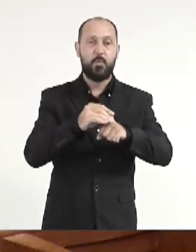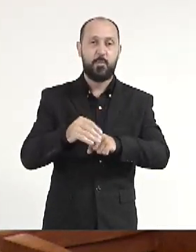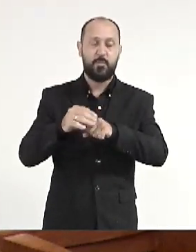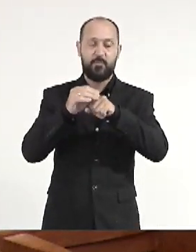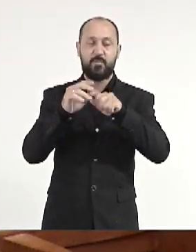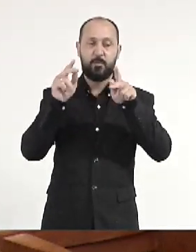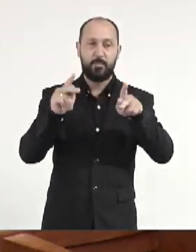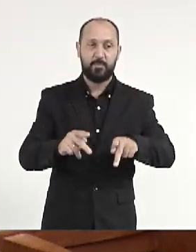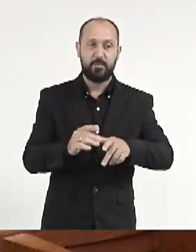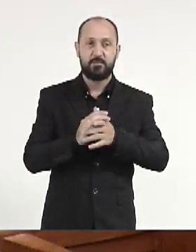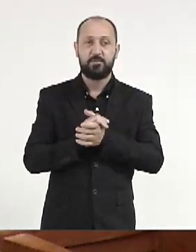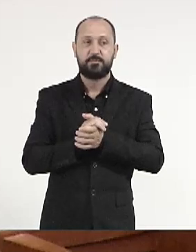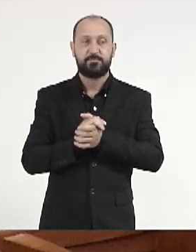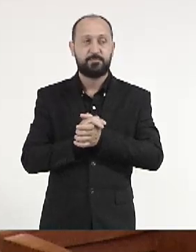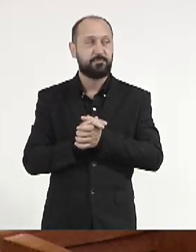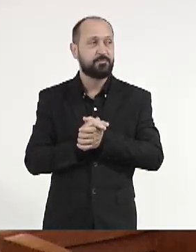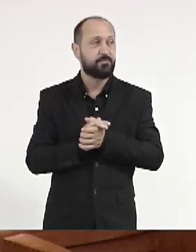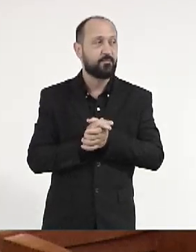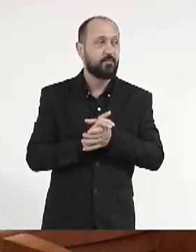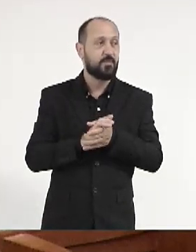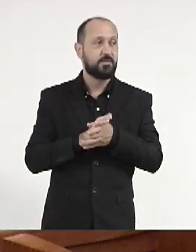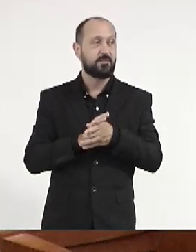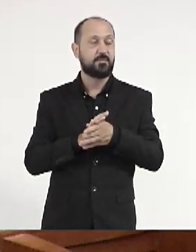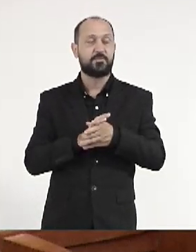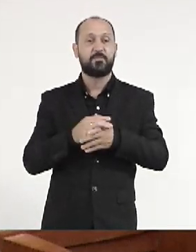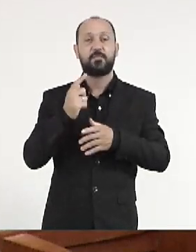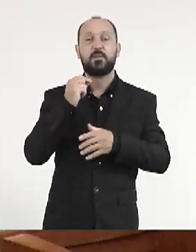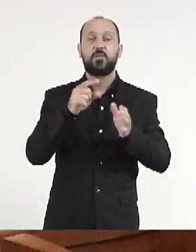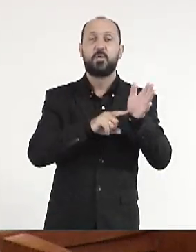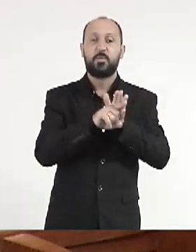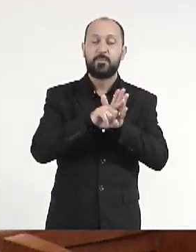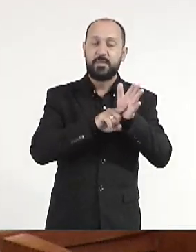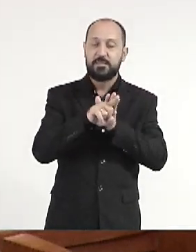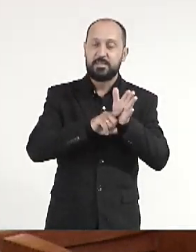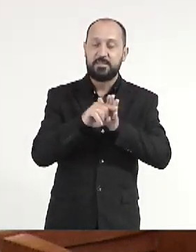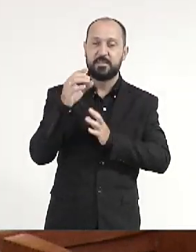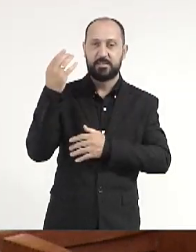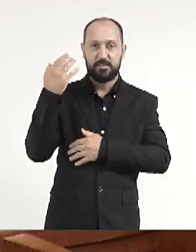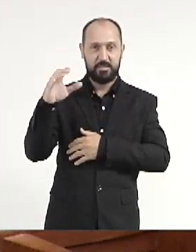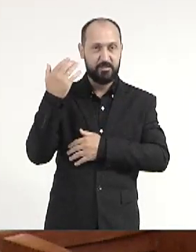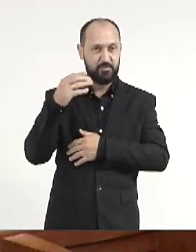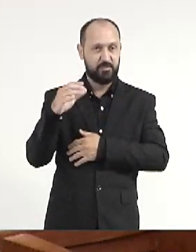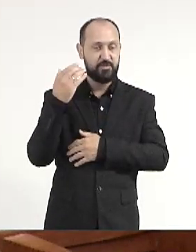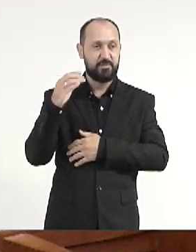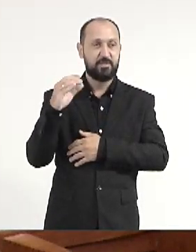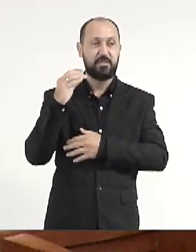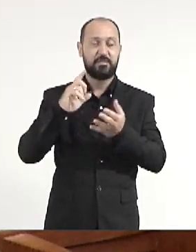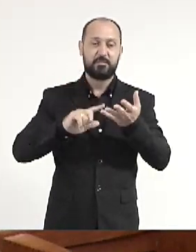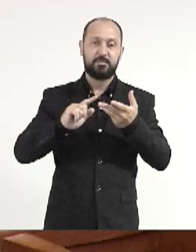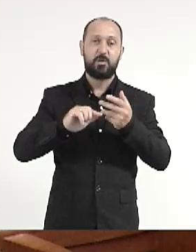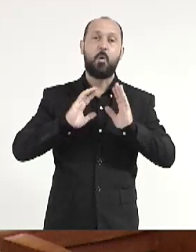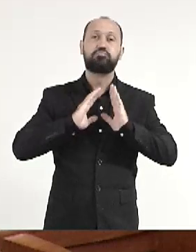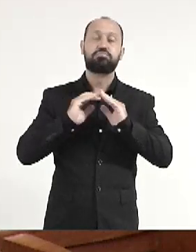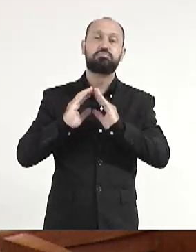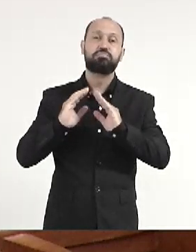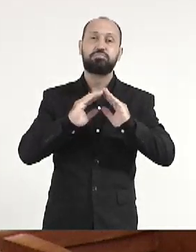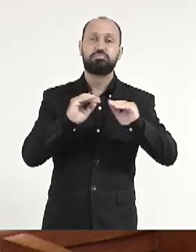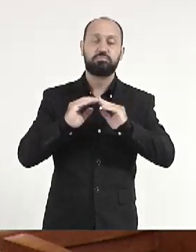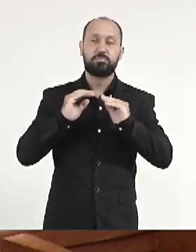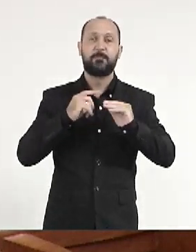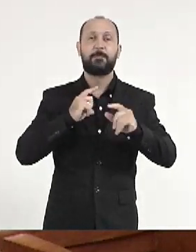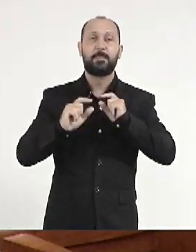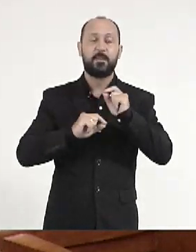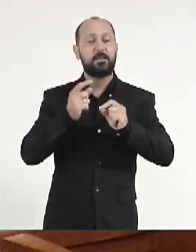dessa população, uma vez que não se tem pesquisas científicas também sobre várias demandas, da qual a gente